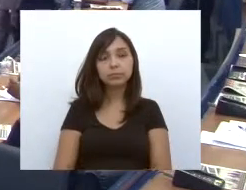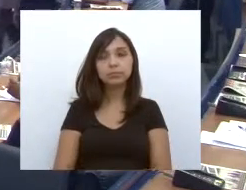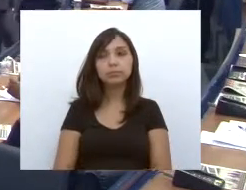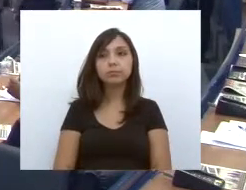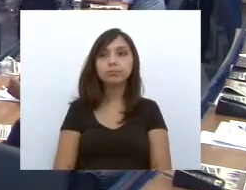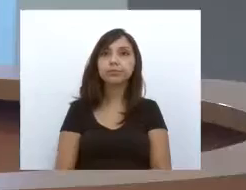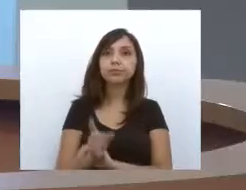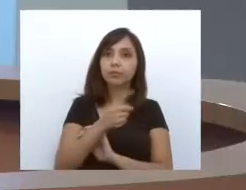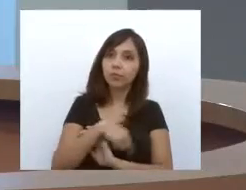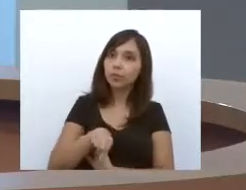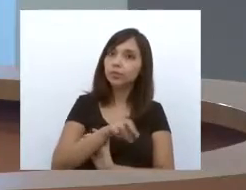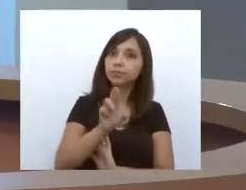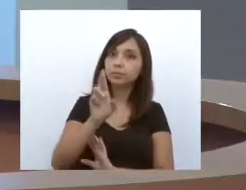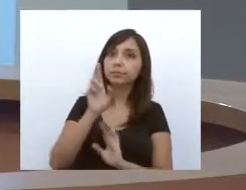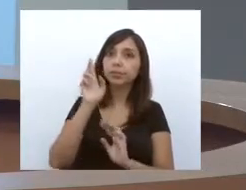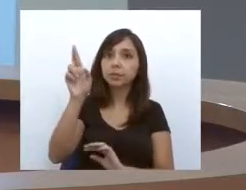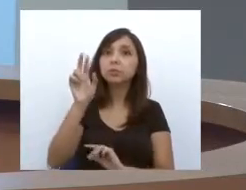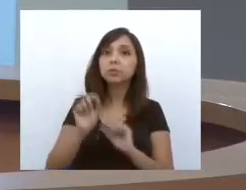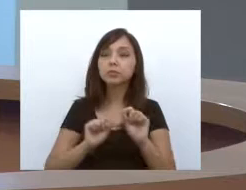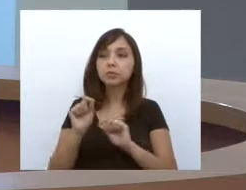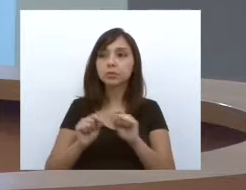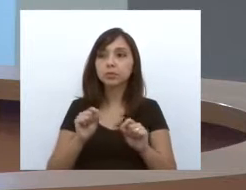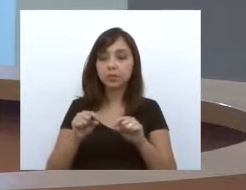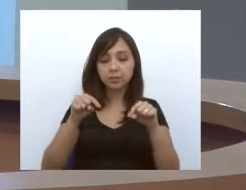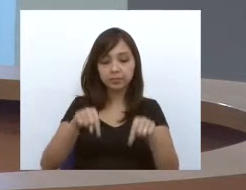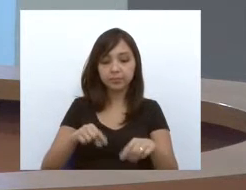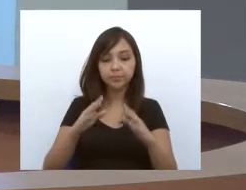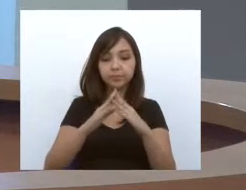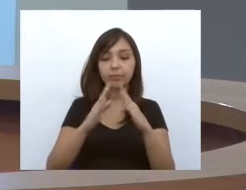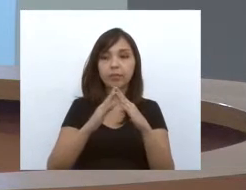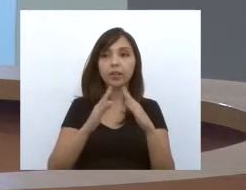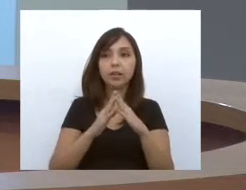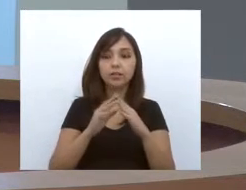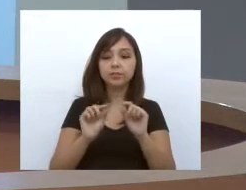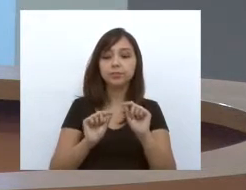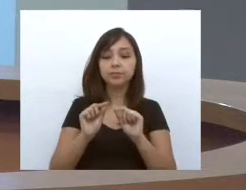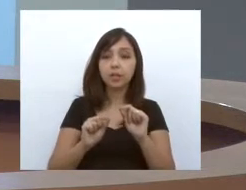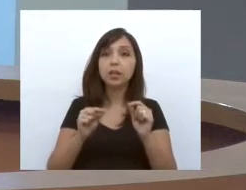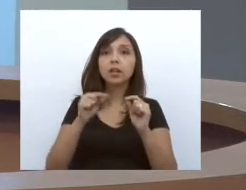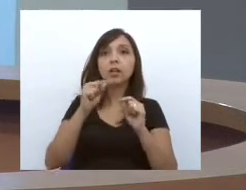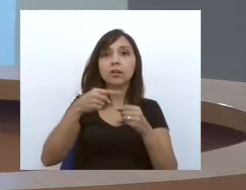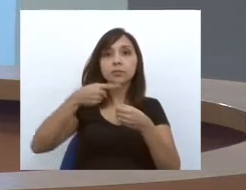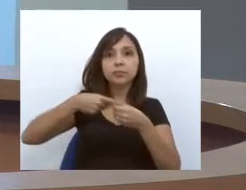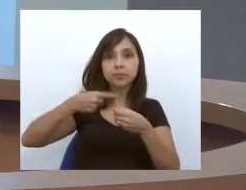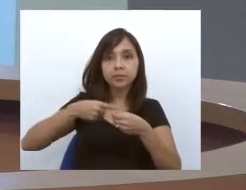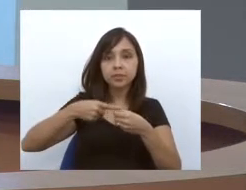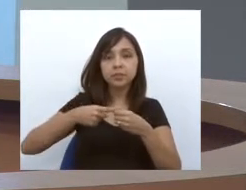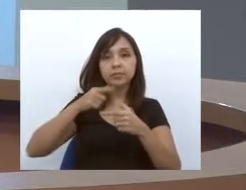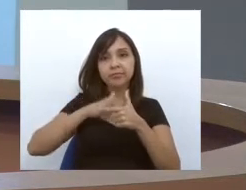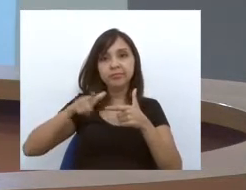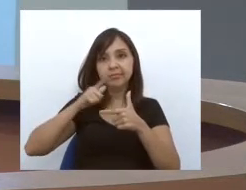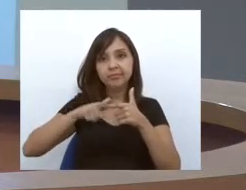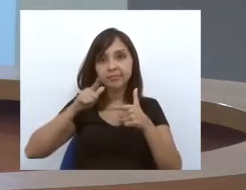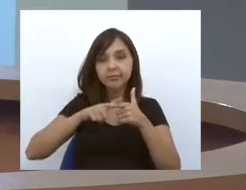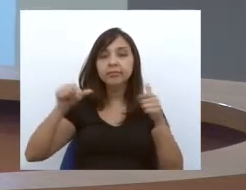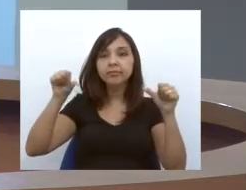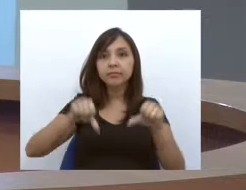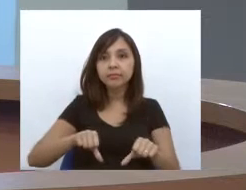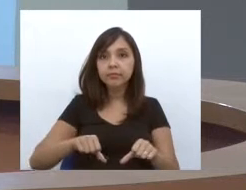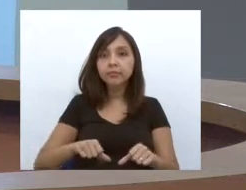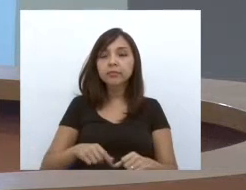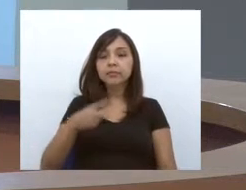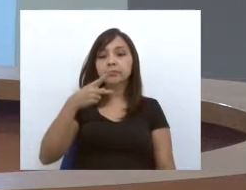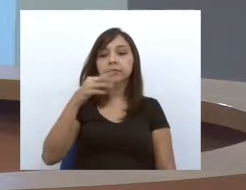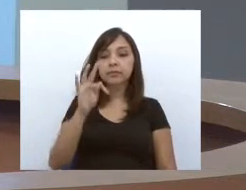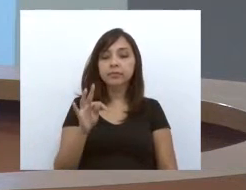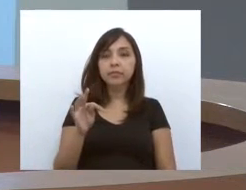Então, nós temos a responsabilidade, como parlamentar desta casa, o município está em frangalhos, o